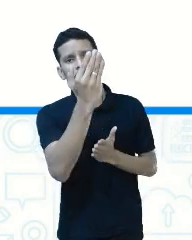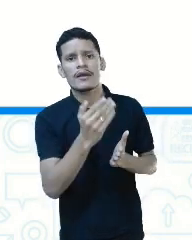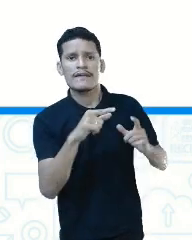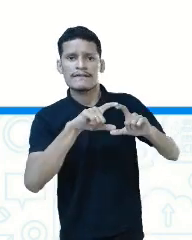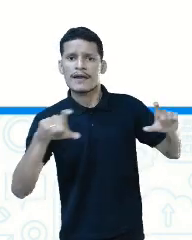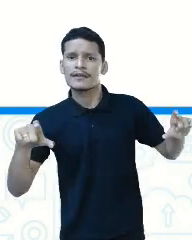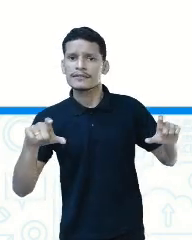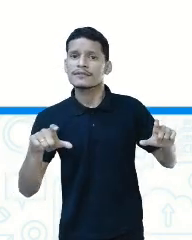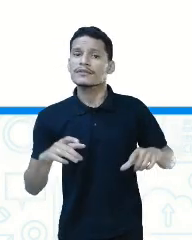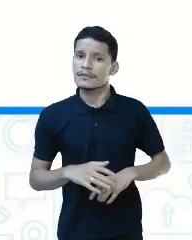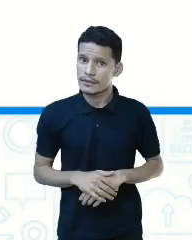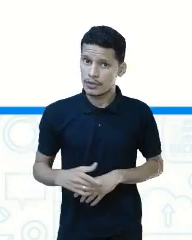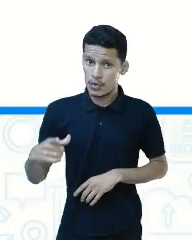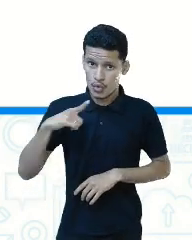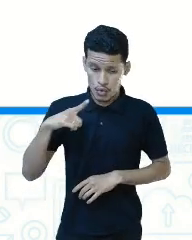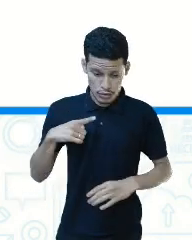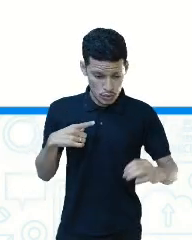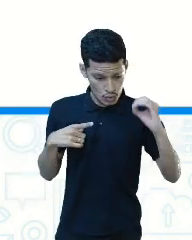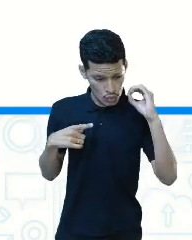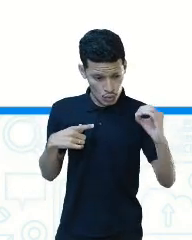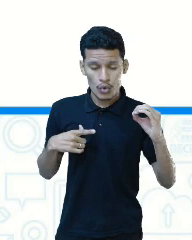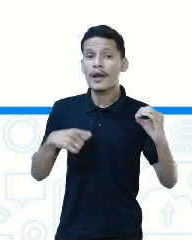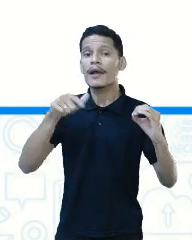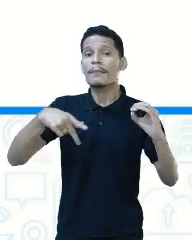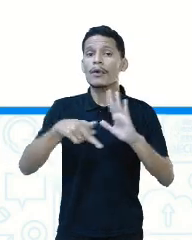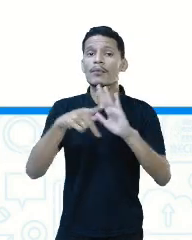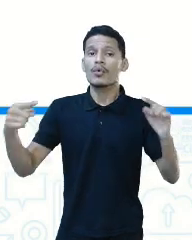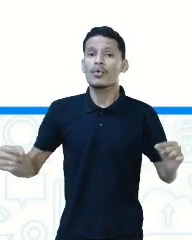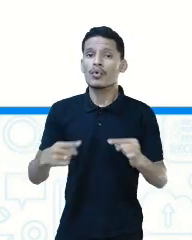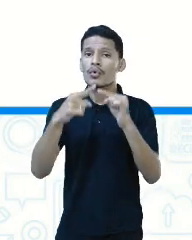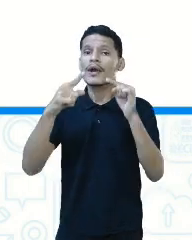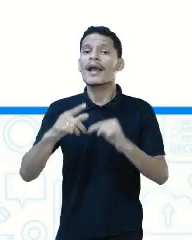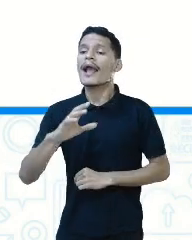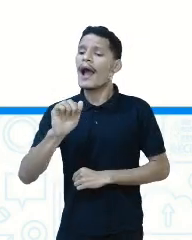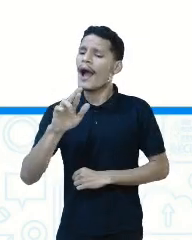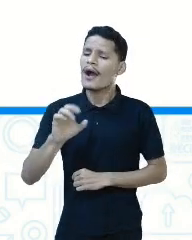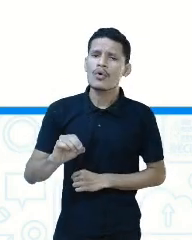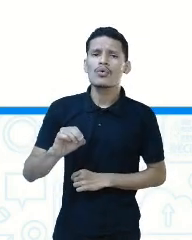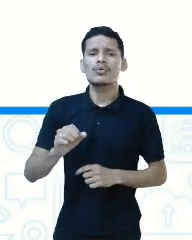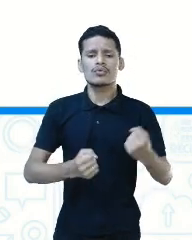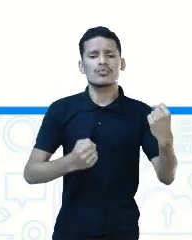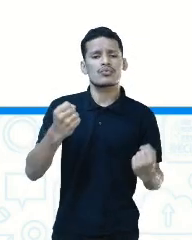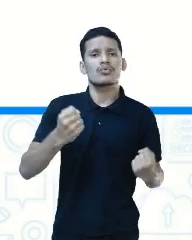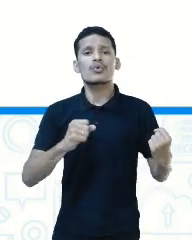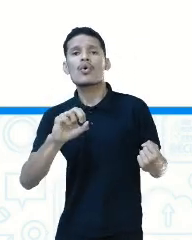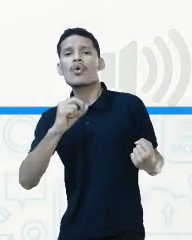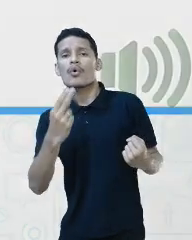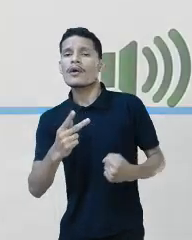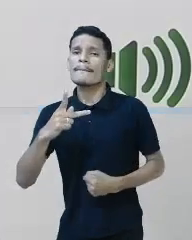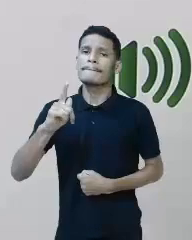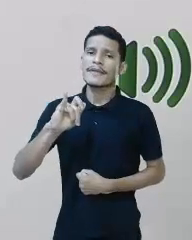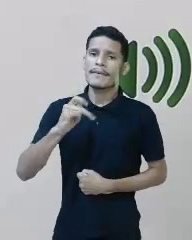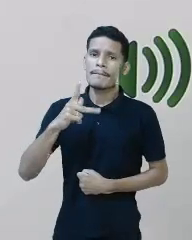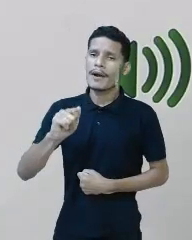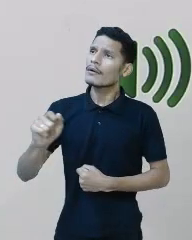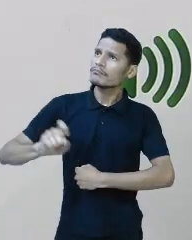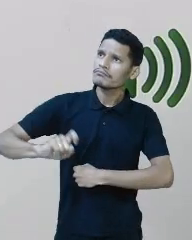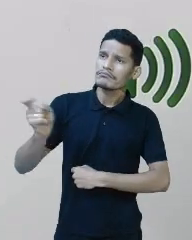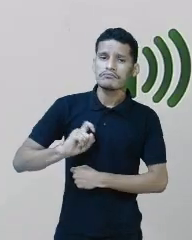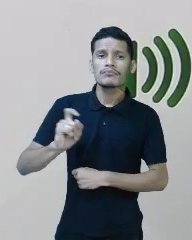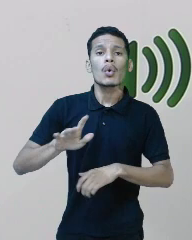umas. Então, o vai se referir a quem? Carro ou pipa? Vamos ver se você acertou?